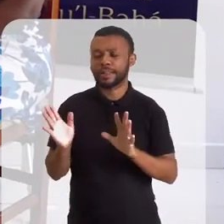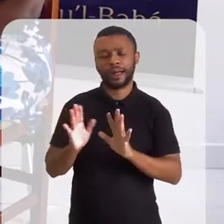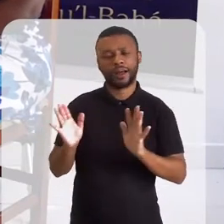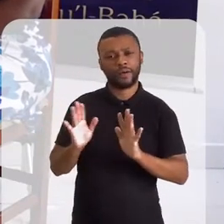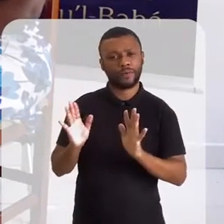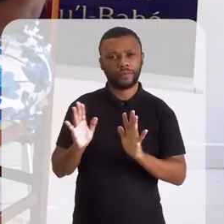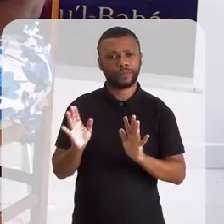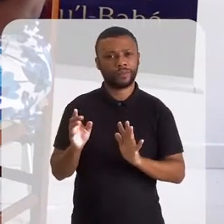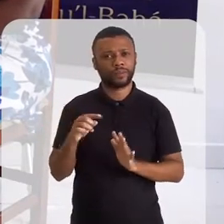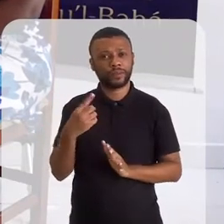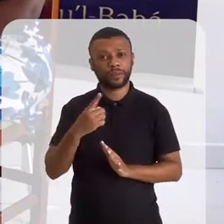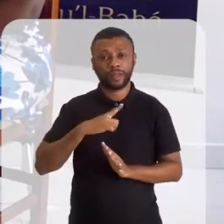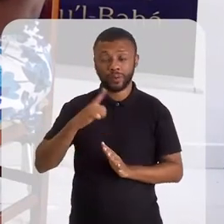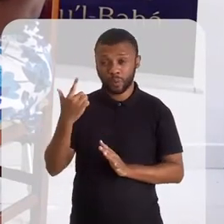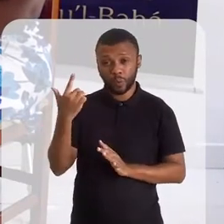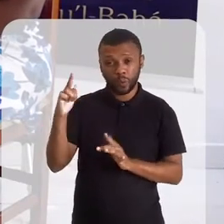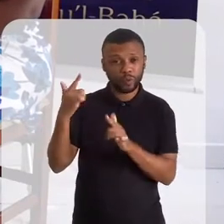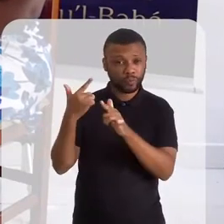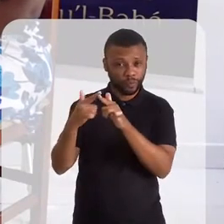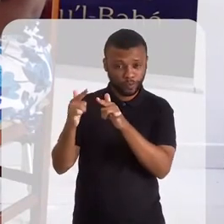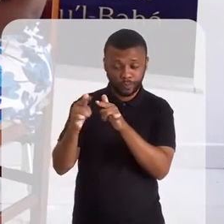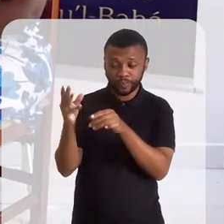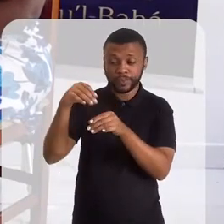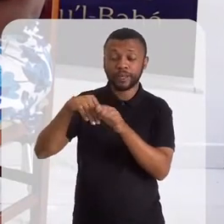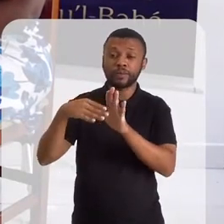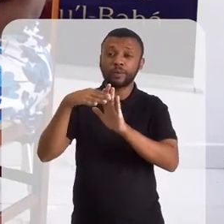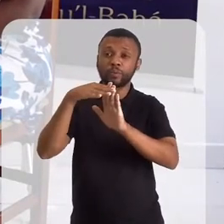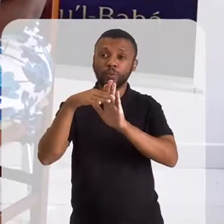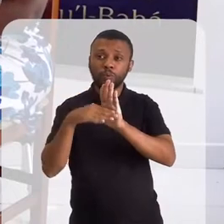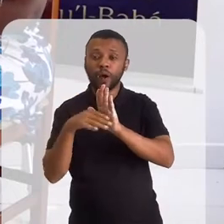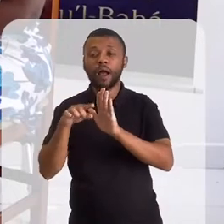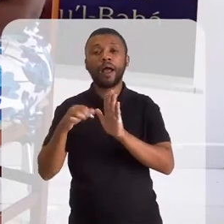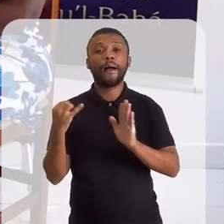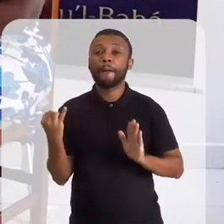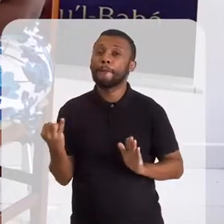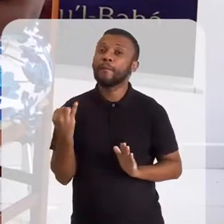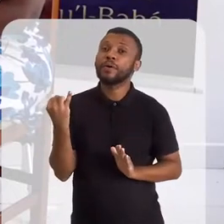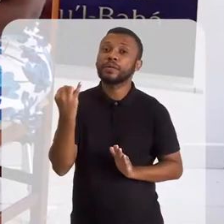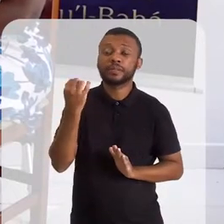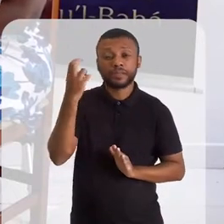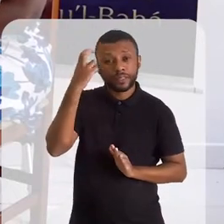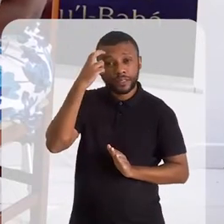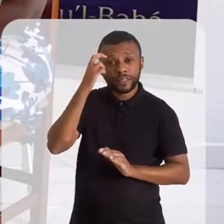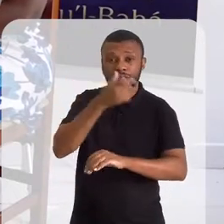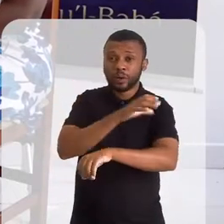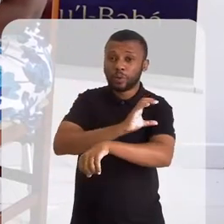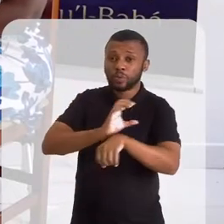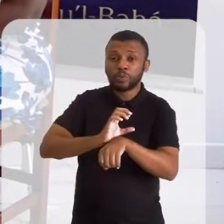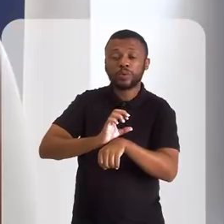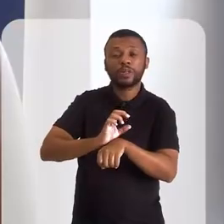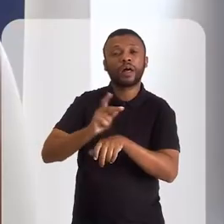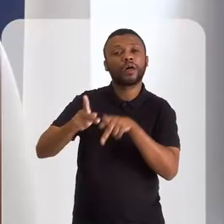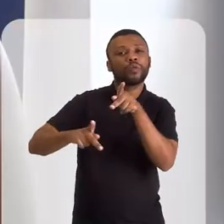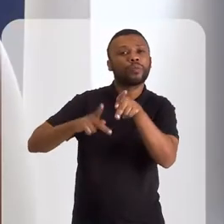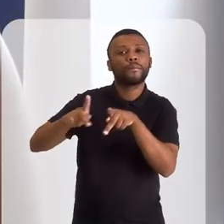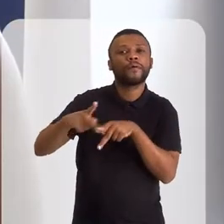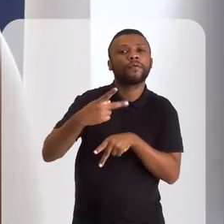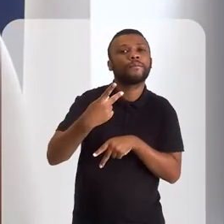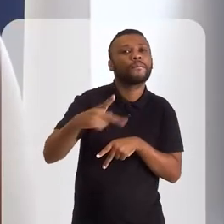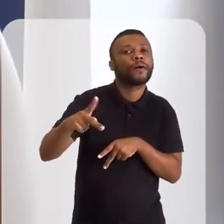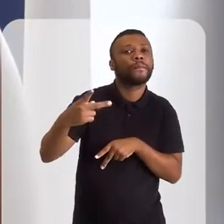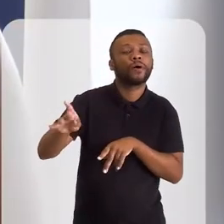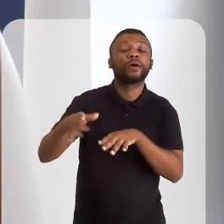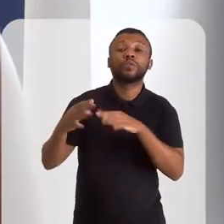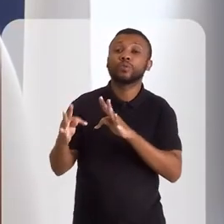vestimenta? Não temos. Não. A gente realmente... Outra questão dentro dos princípios é a importância